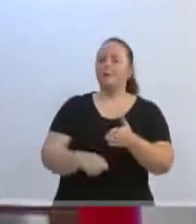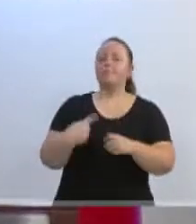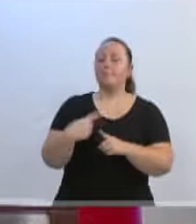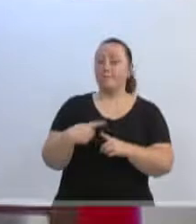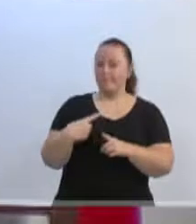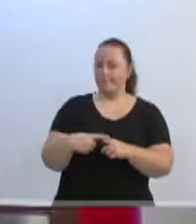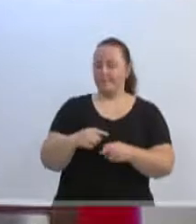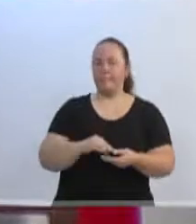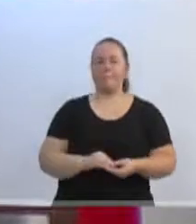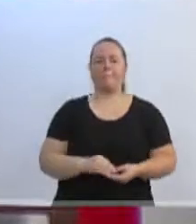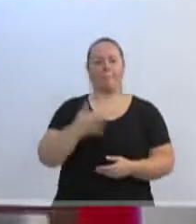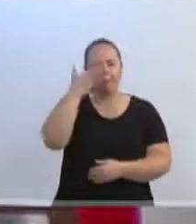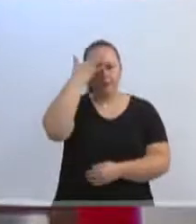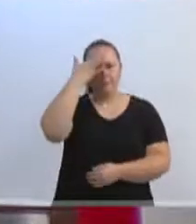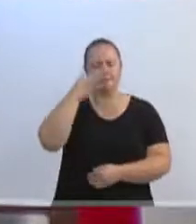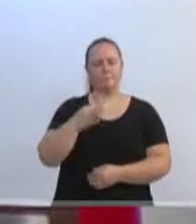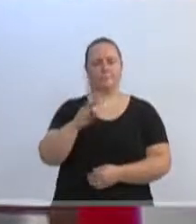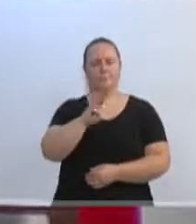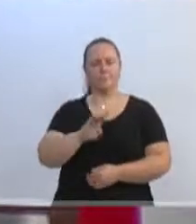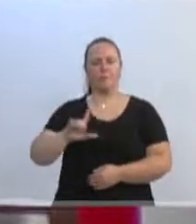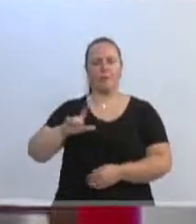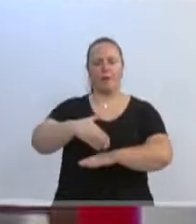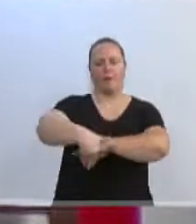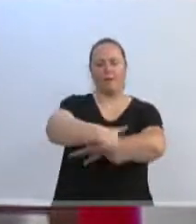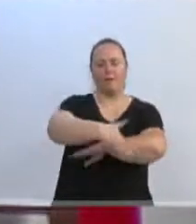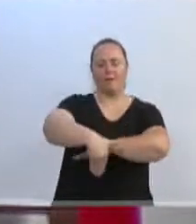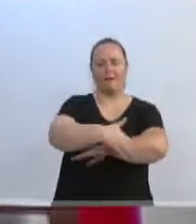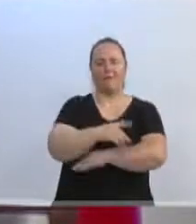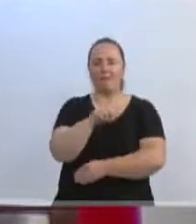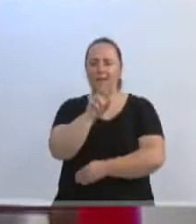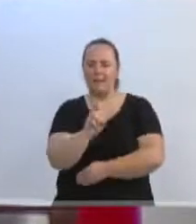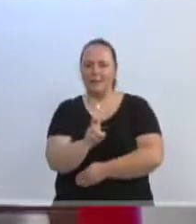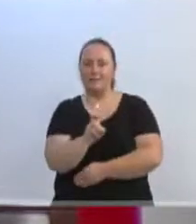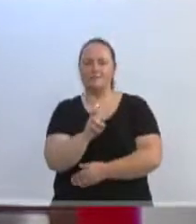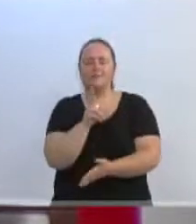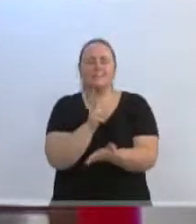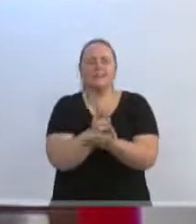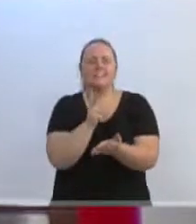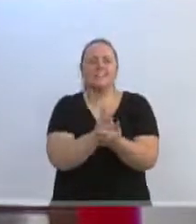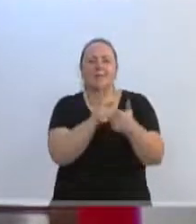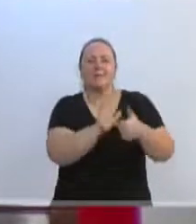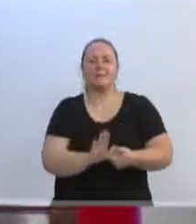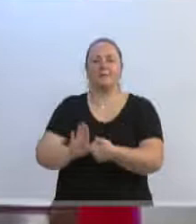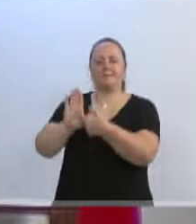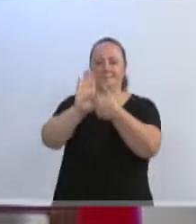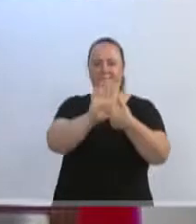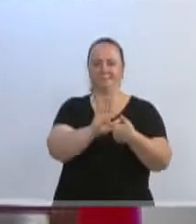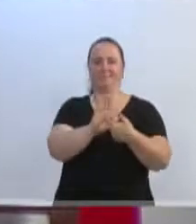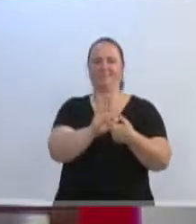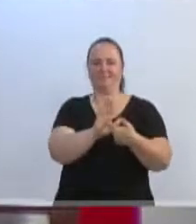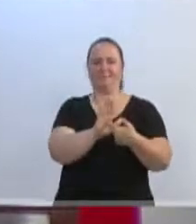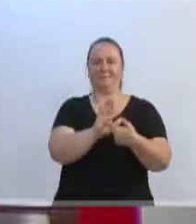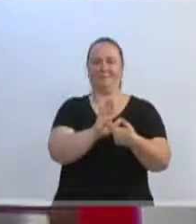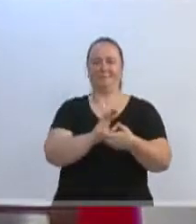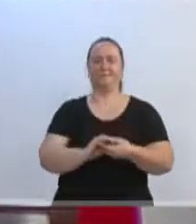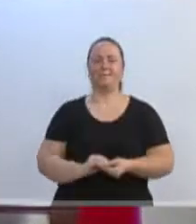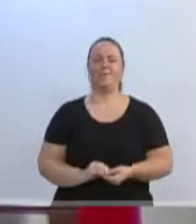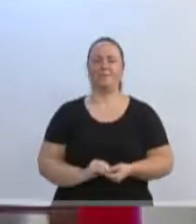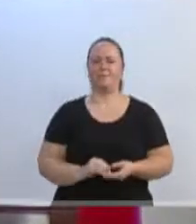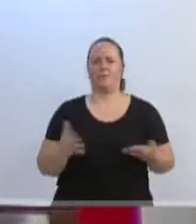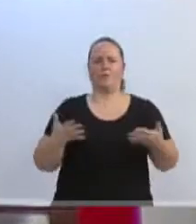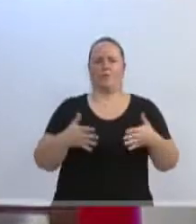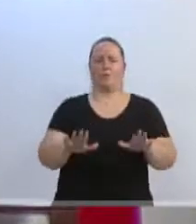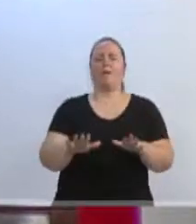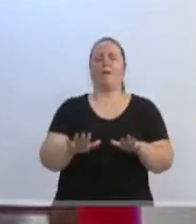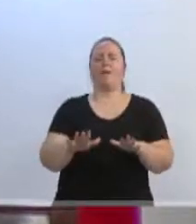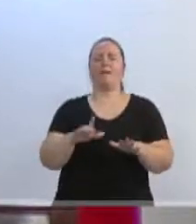cidade de Blumenau e a Rua 15 sempre foi um exemplo, né, e a gente não quer fazer morrer a Rua 15 como morreu em São Paulo, a